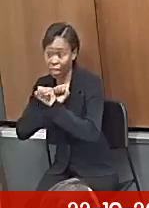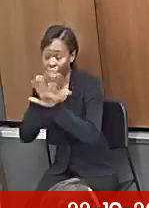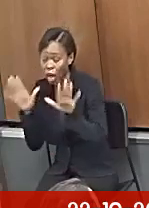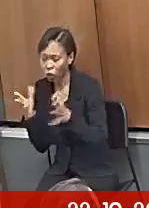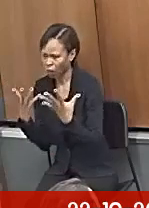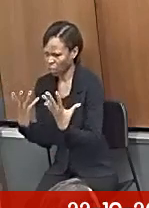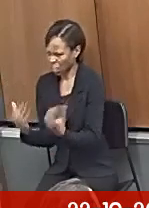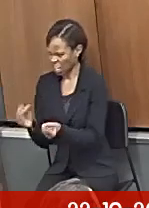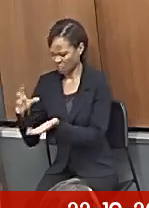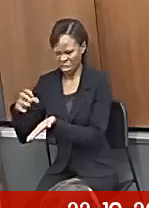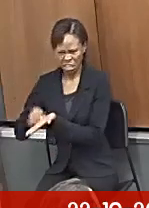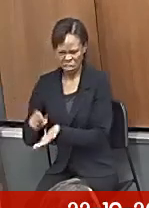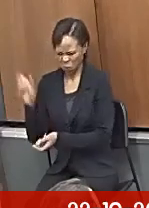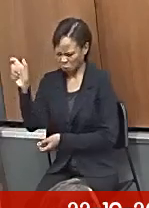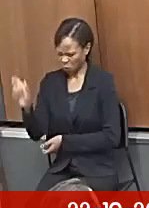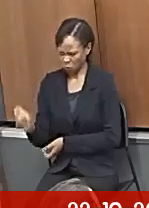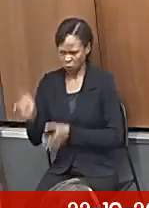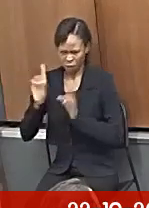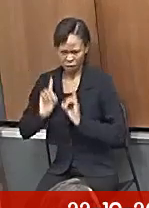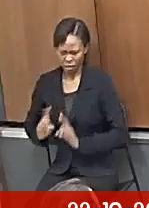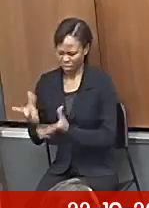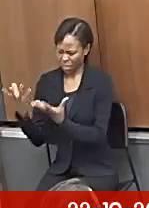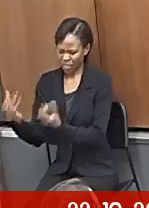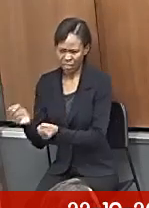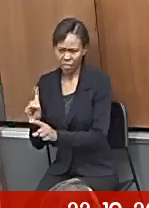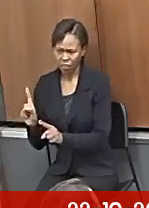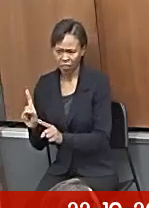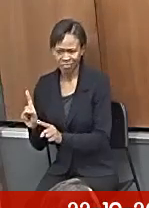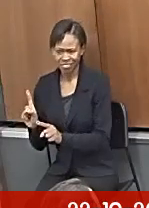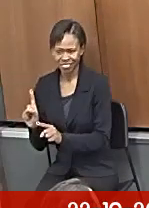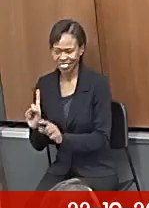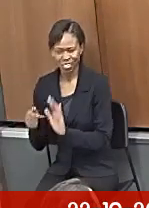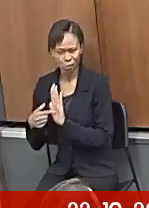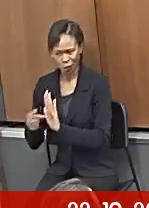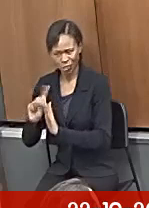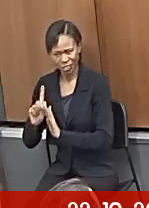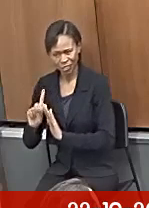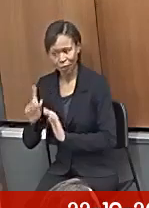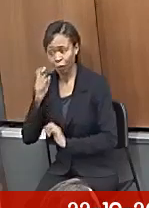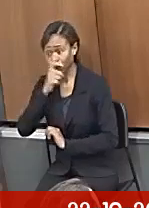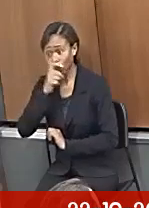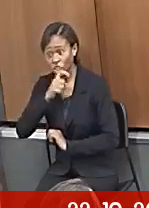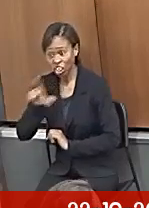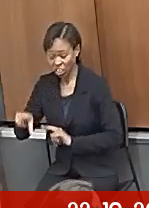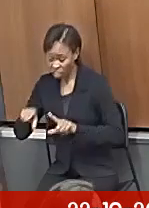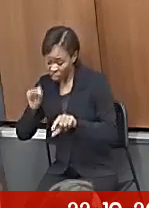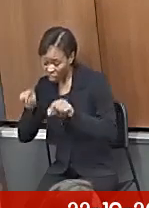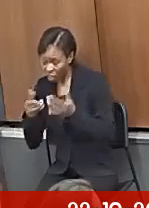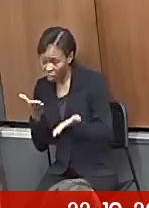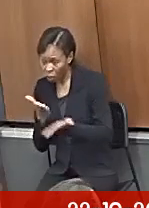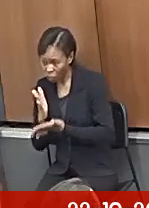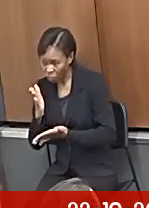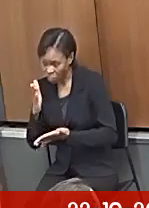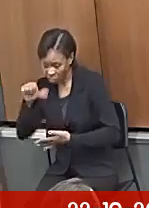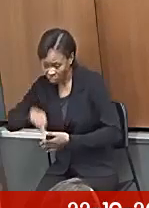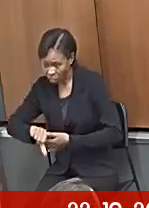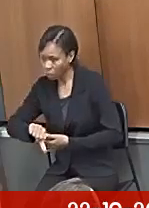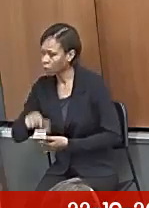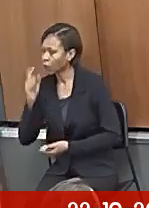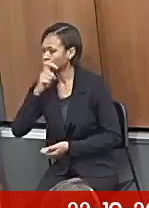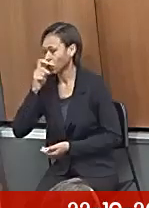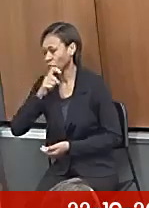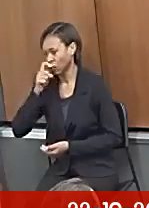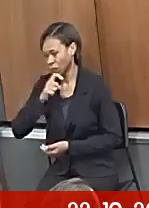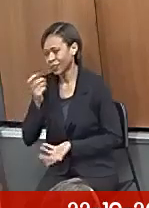usam disso para dizer, não, foi feita uma seleção e não foi aprovado. Mentira. Sabemos que é mentira.